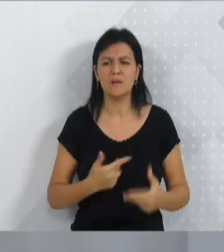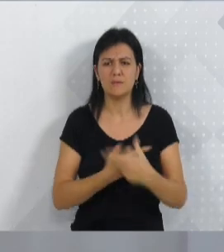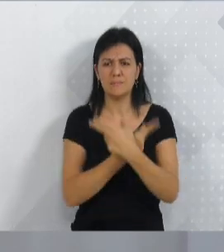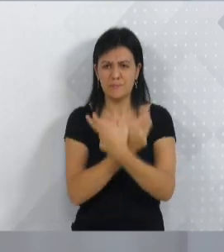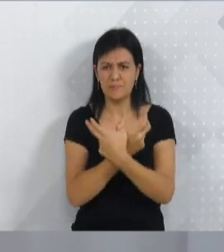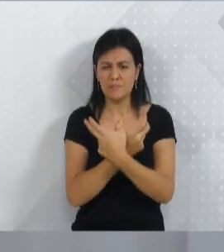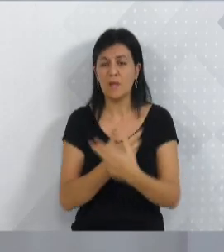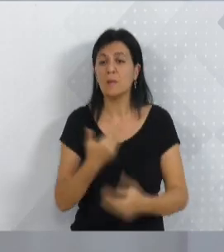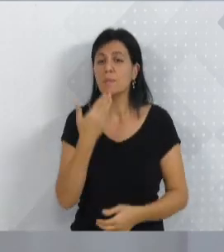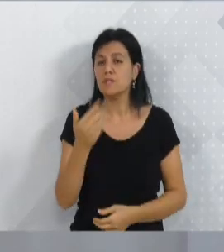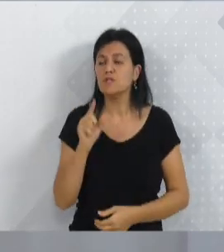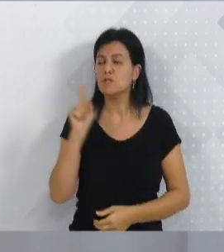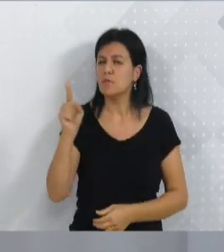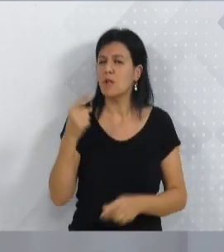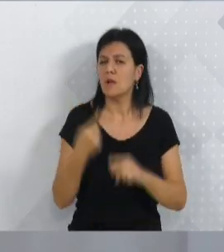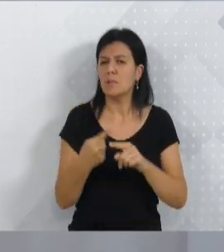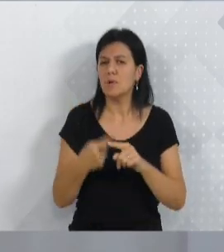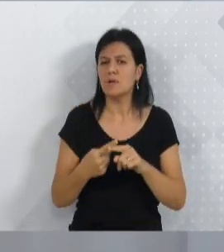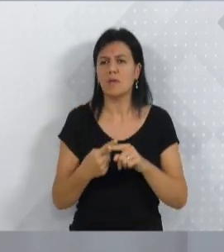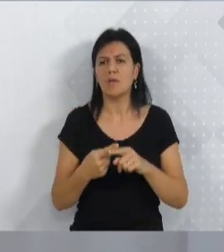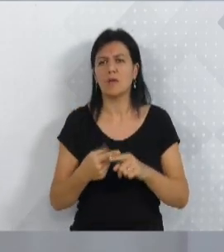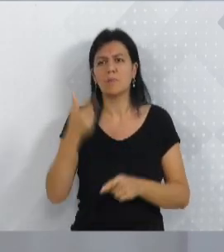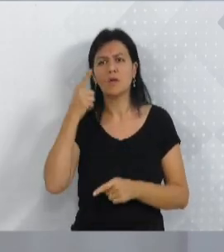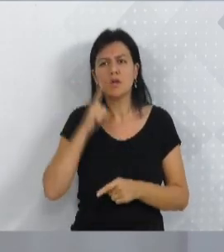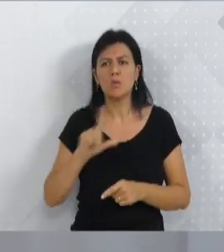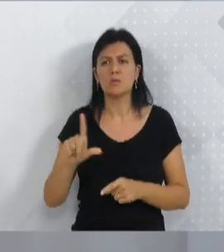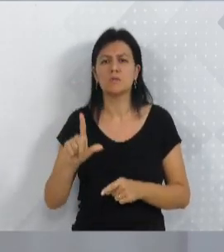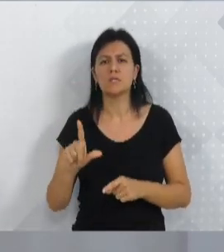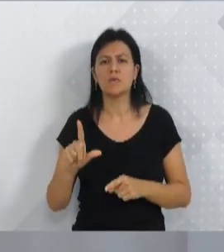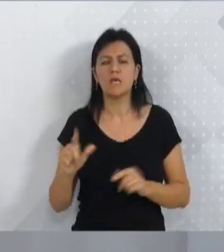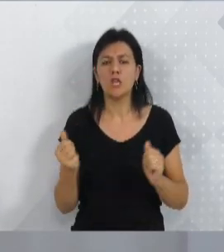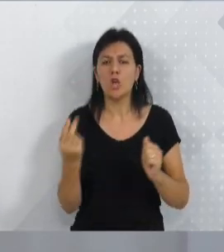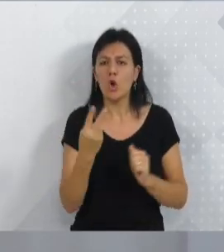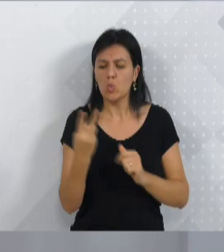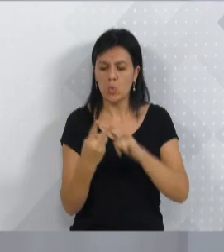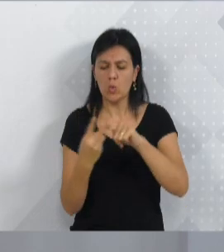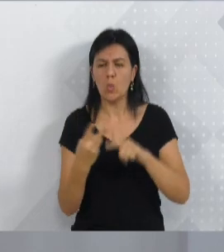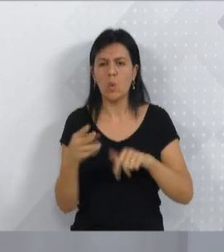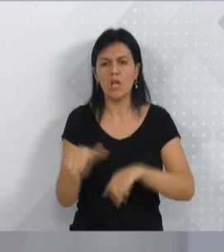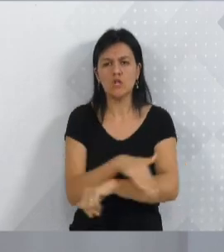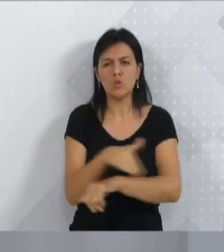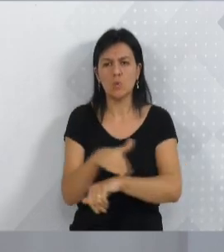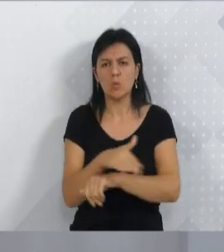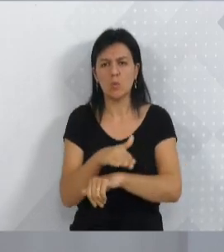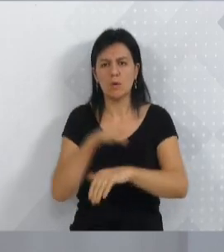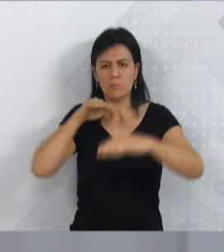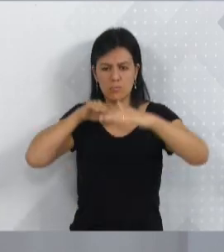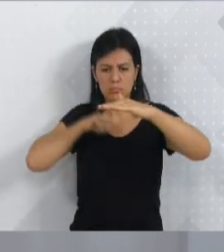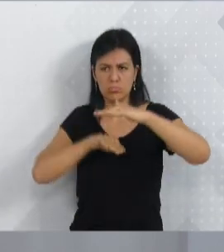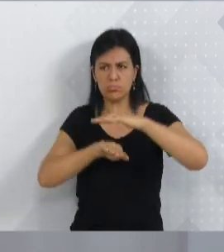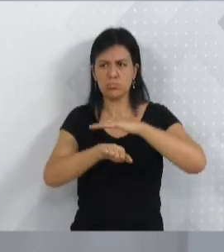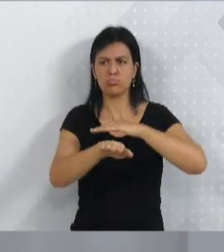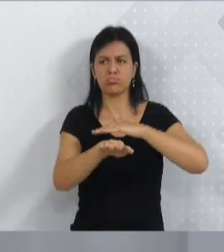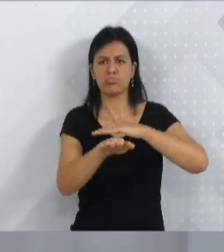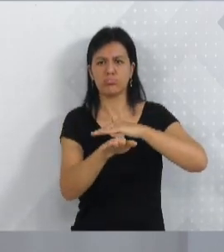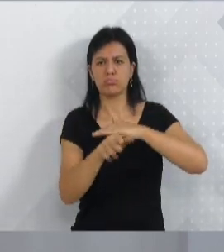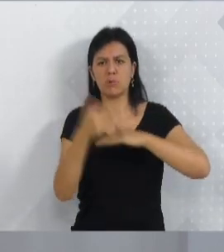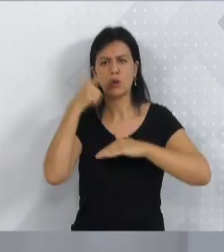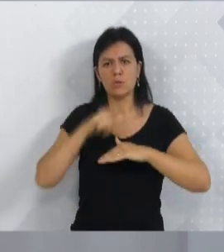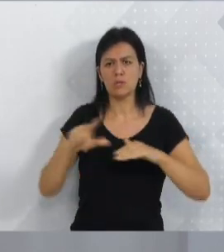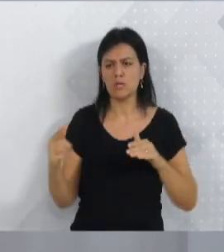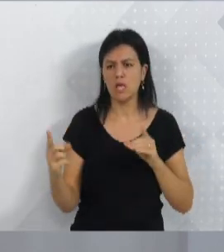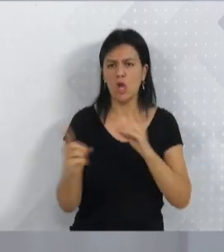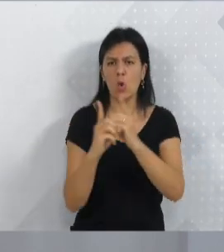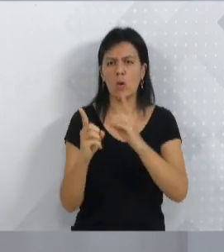da ligação das Comunidades Falamos também sobre a ligação na Teodoro Klein com a Bernard Mattel por baixo da ponte ali para a gente ter a ligação